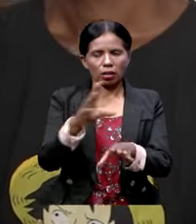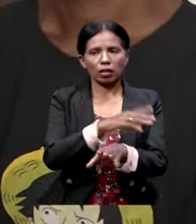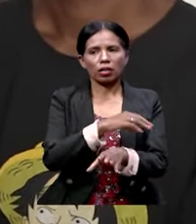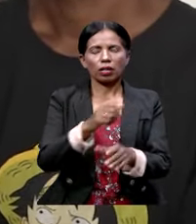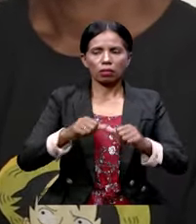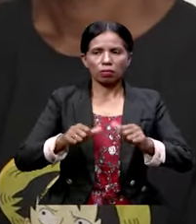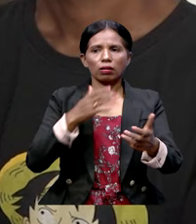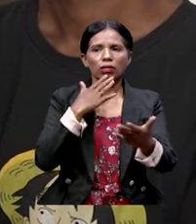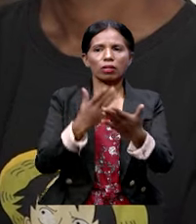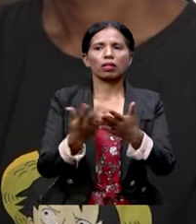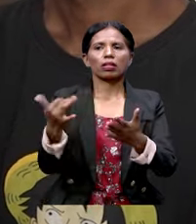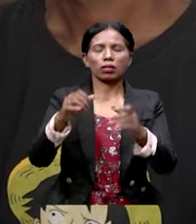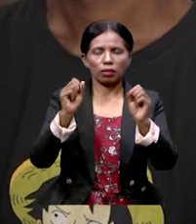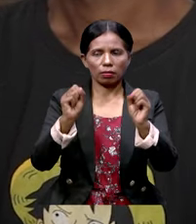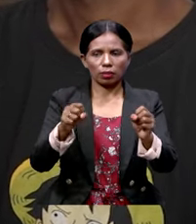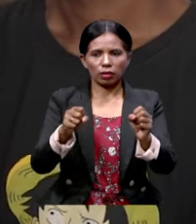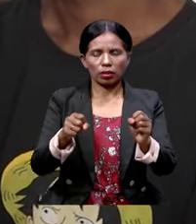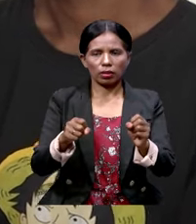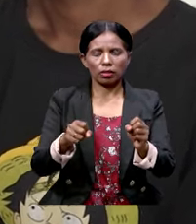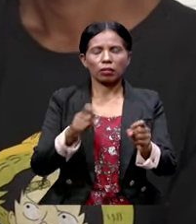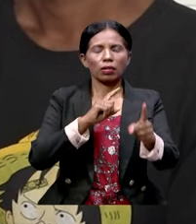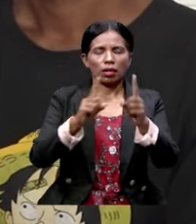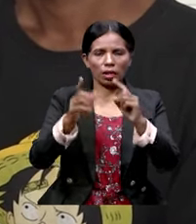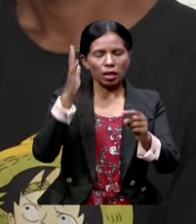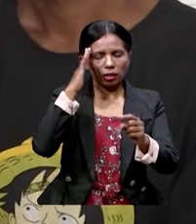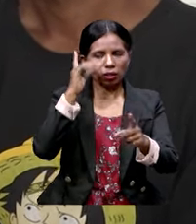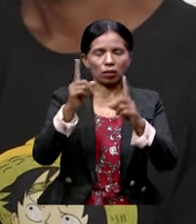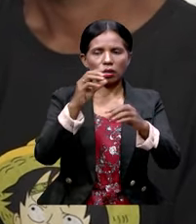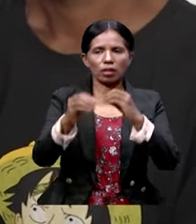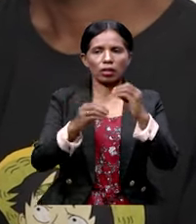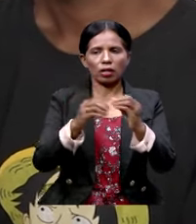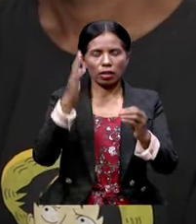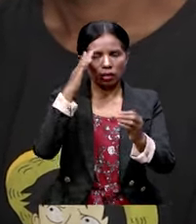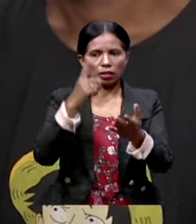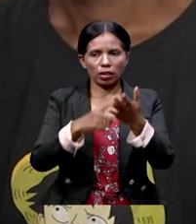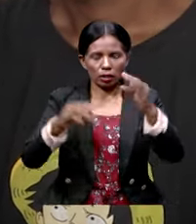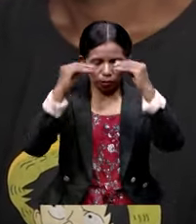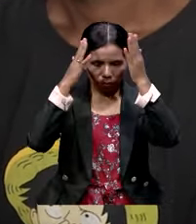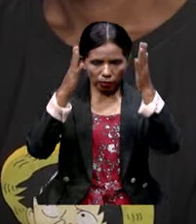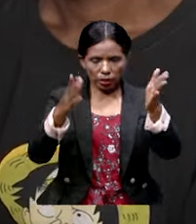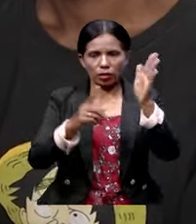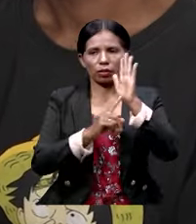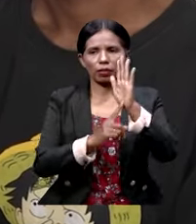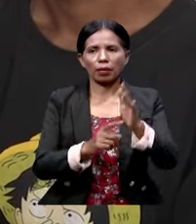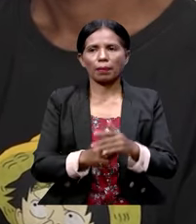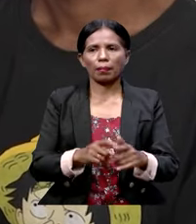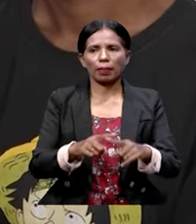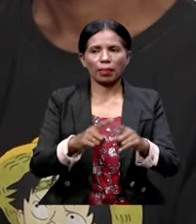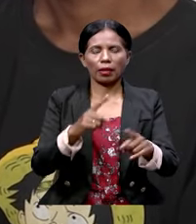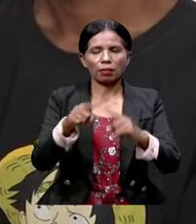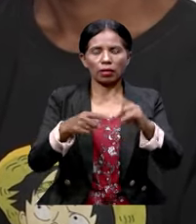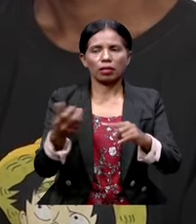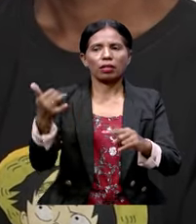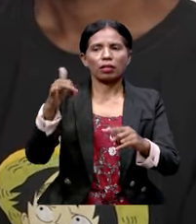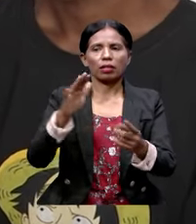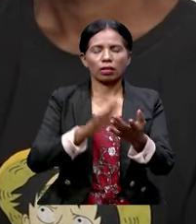dia, também se não é no mínimo, se não é interpreta, se não é colher, se não é apenas sair um professor transmitir. Por enquanto, a barreira que não é bem, remata